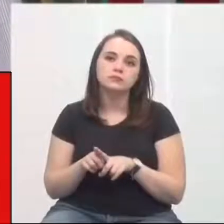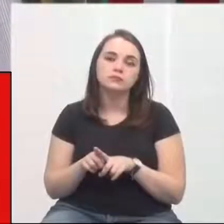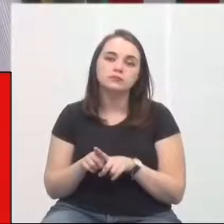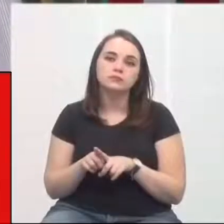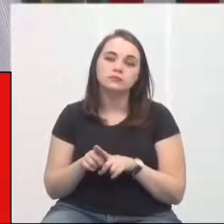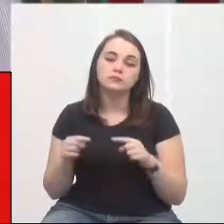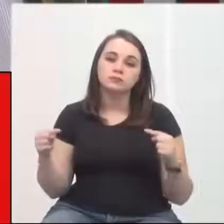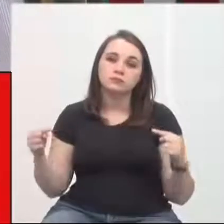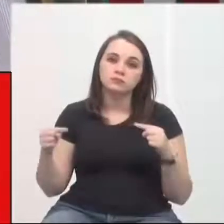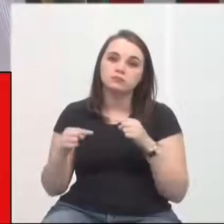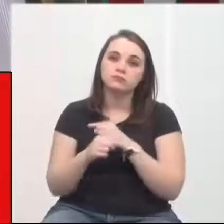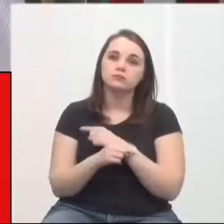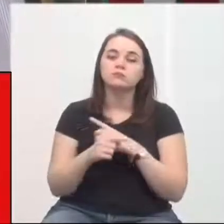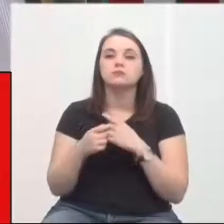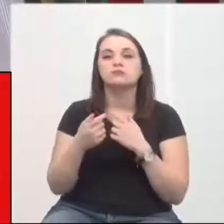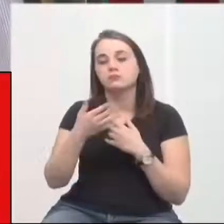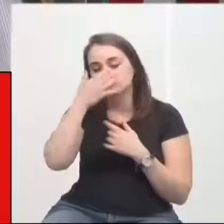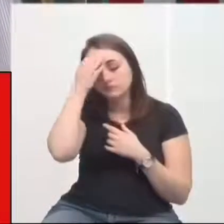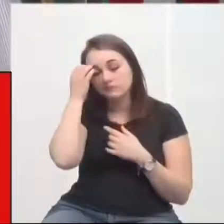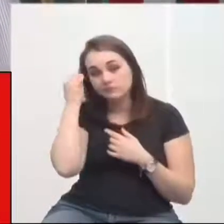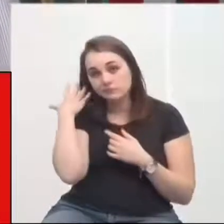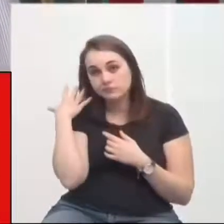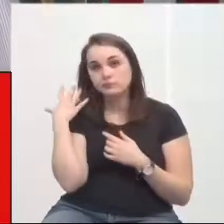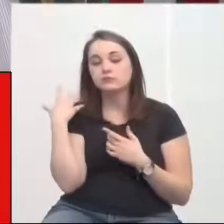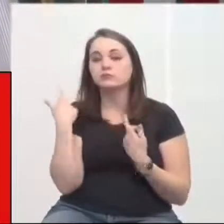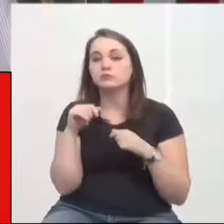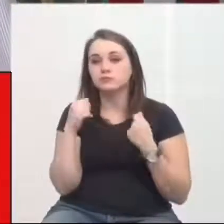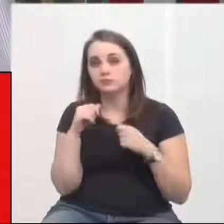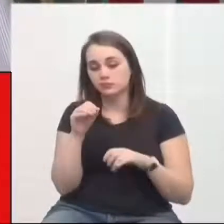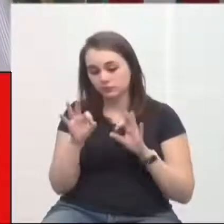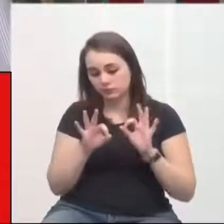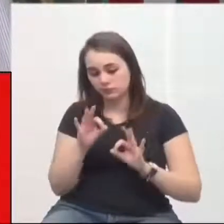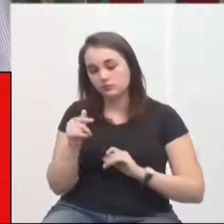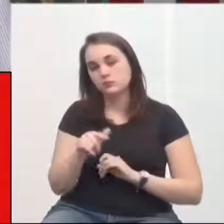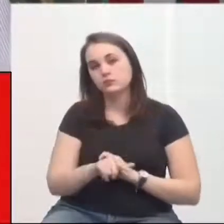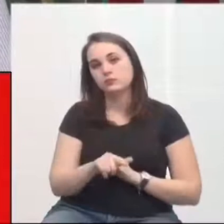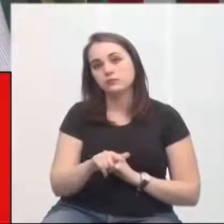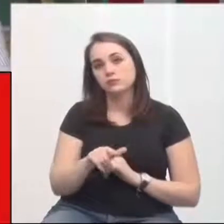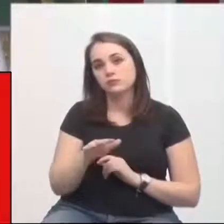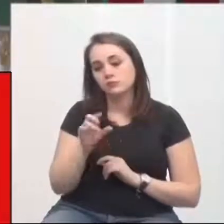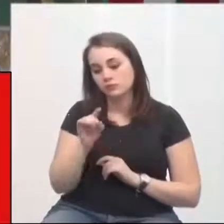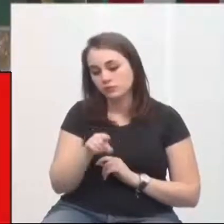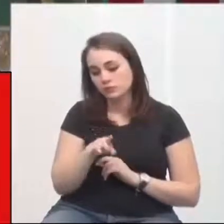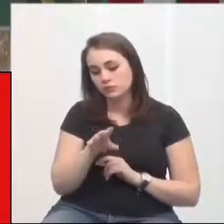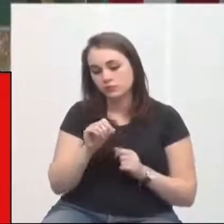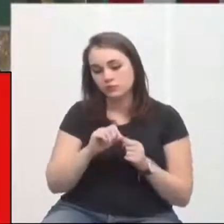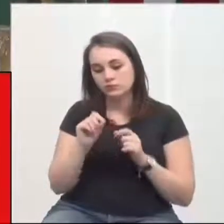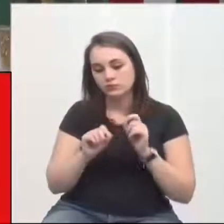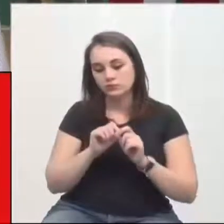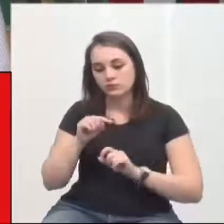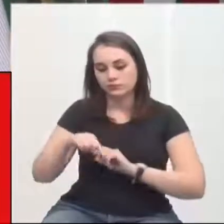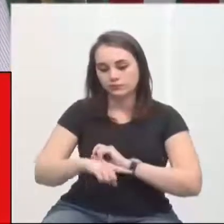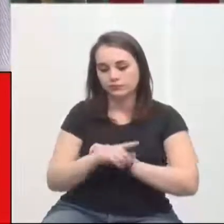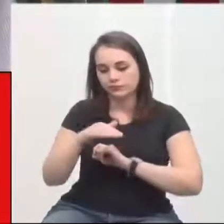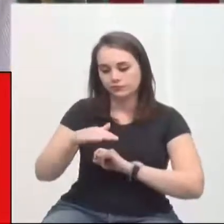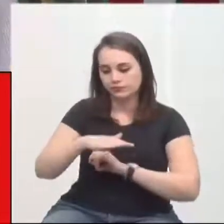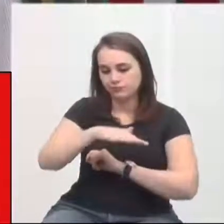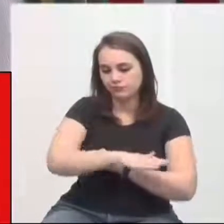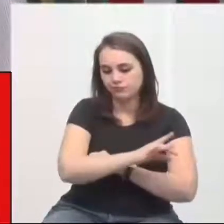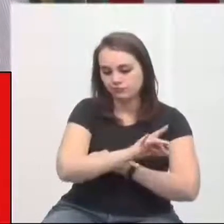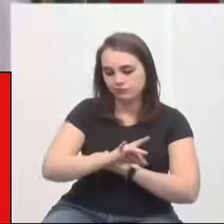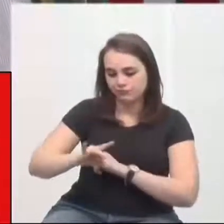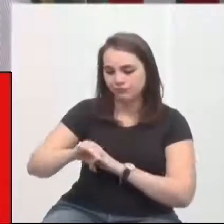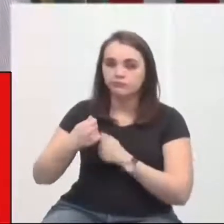uma rodovia também que está esquecida e que simplesmente também é feito um tapa-buraco e que realmente requer hoje